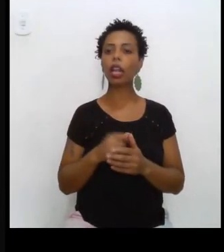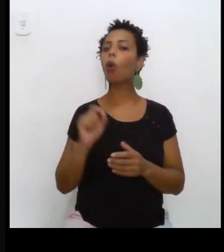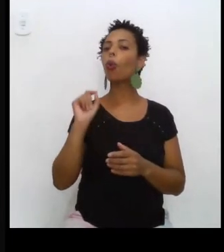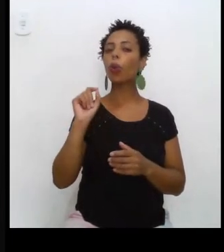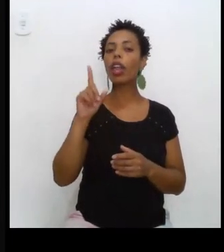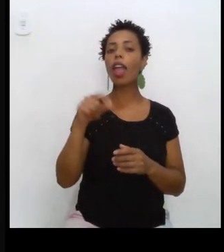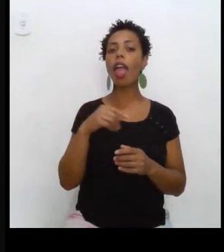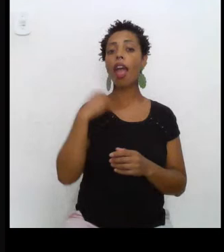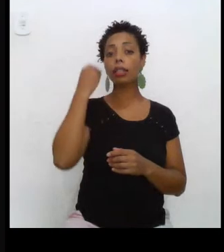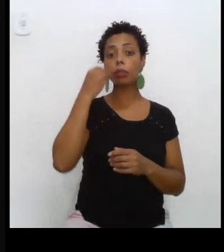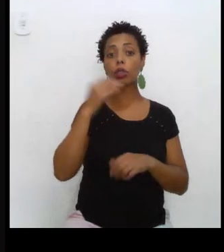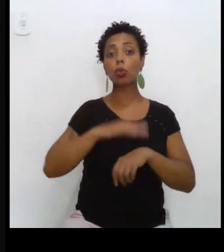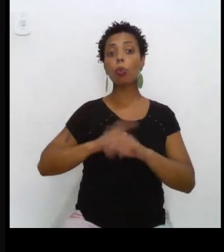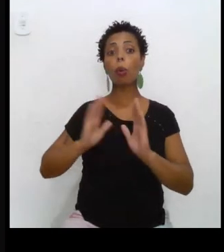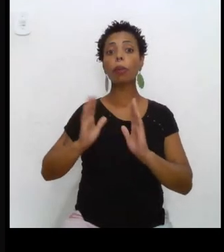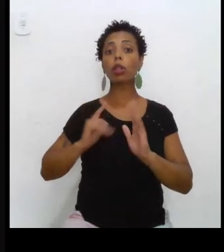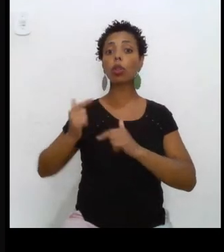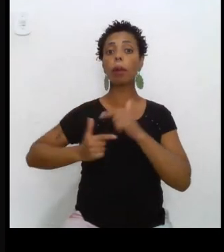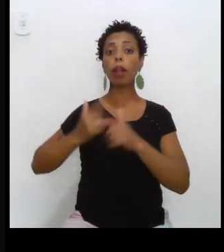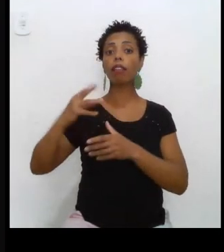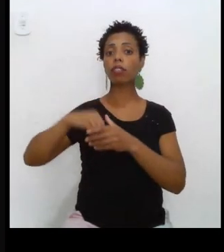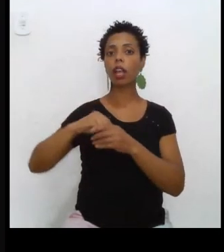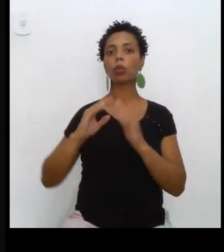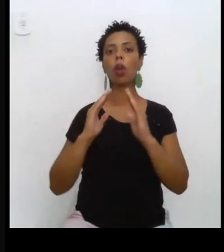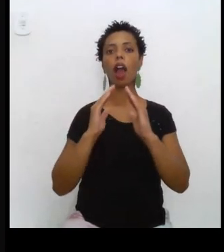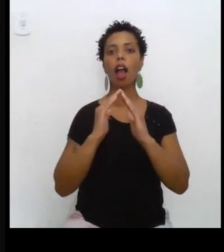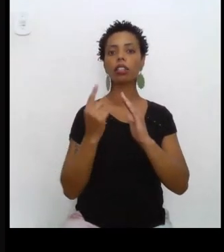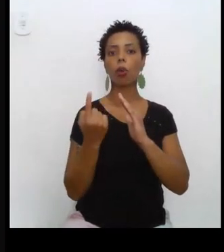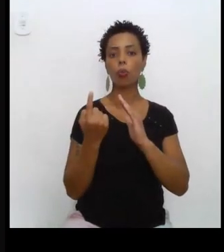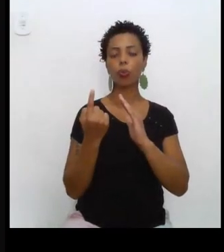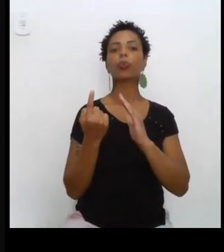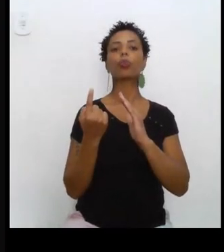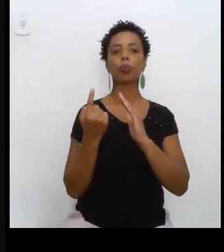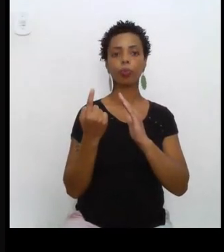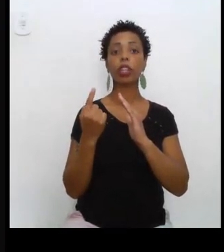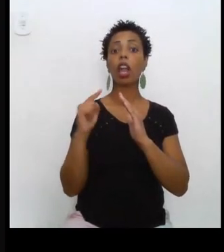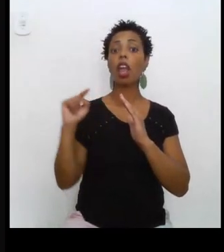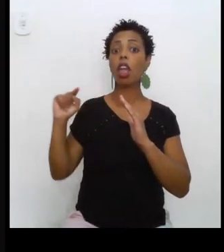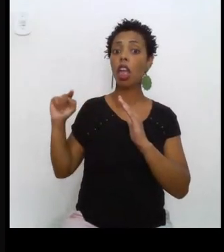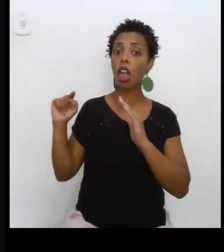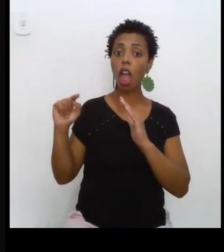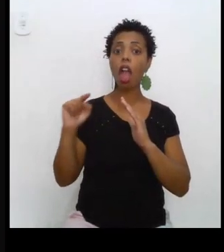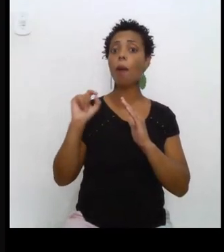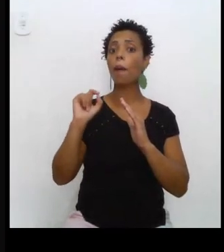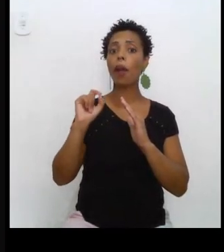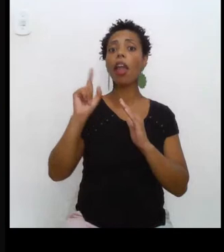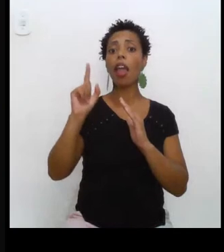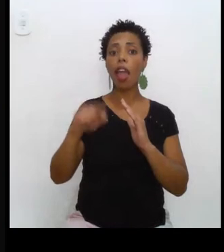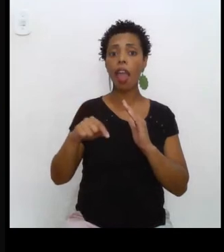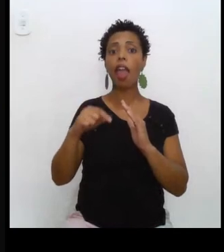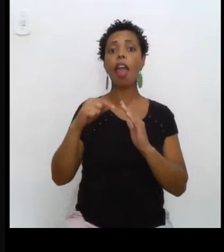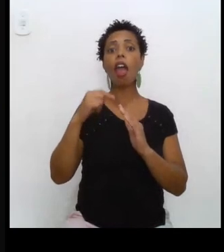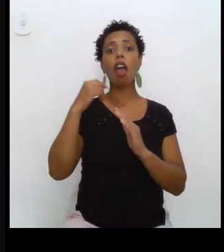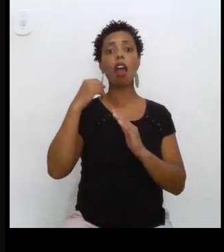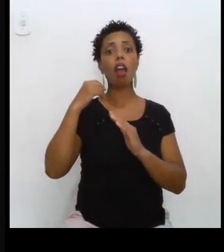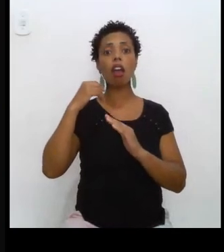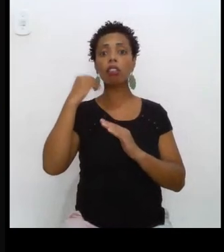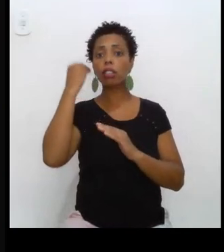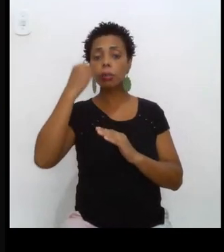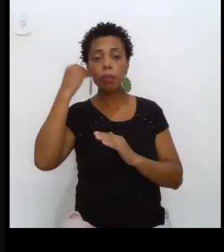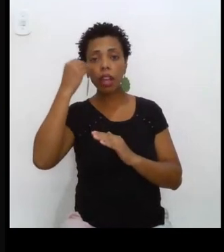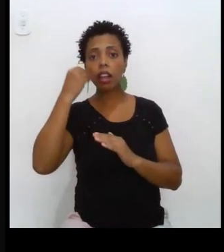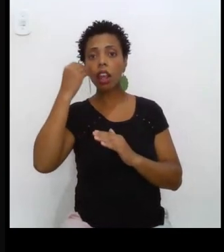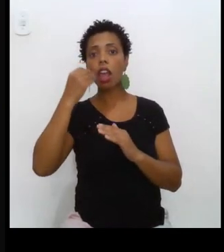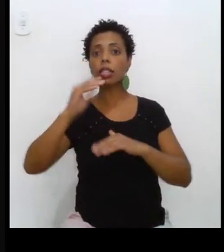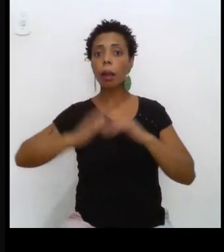período que eu atuei na casa um e que elas são Sobretudo o experiências e práticas de um chão assim são muito vinculadas com uma